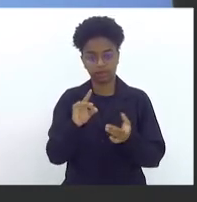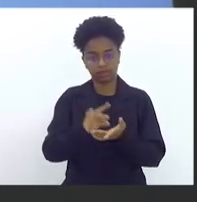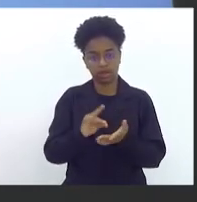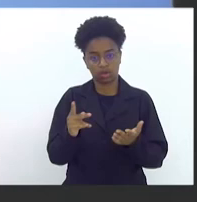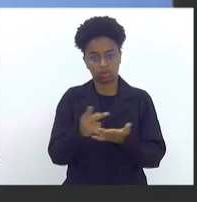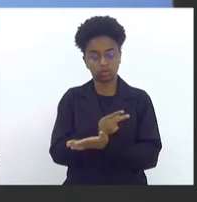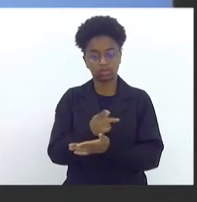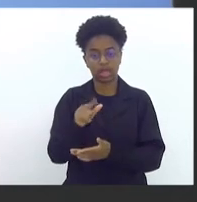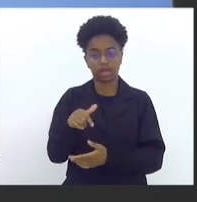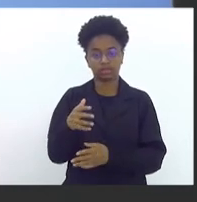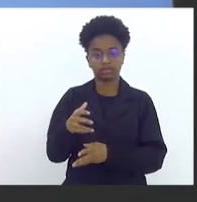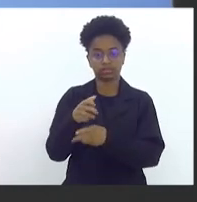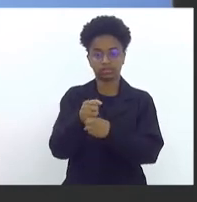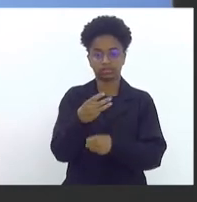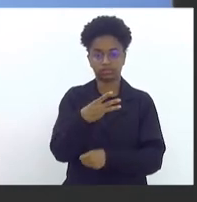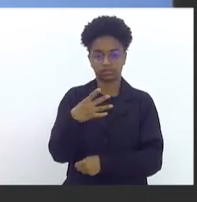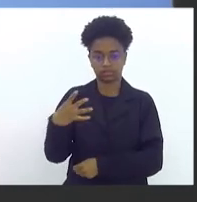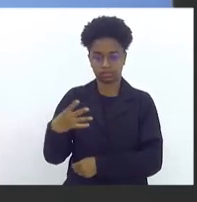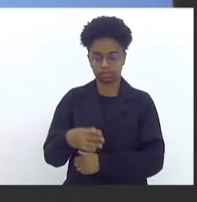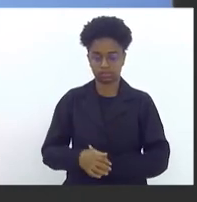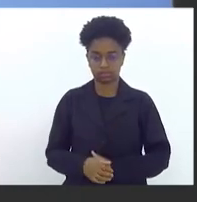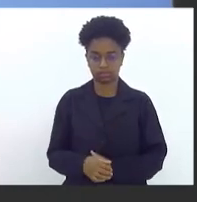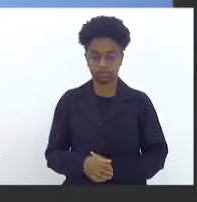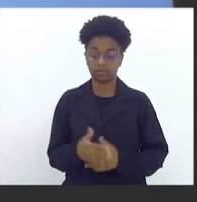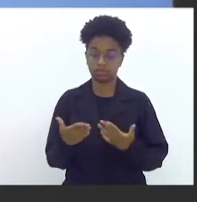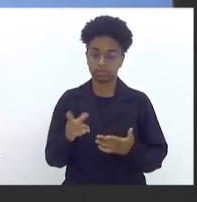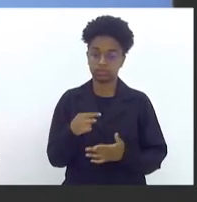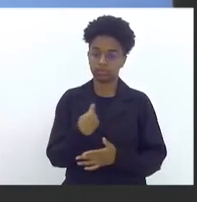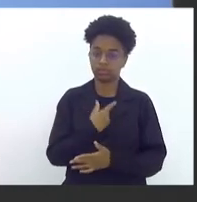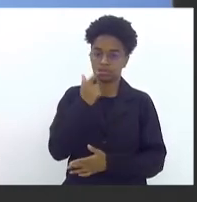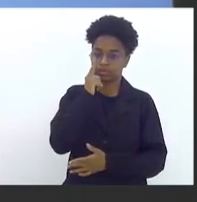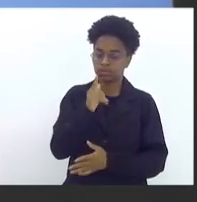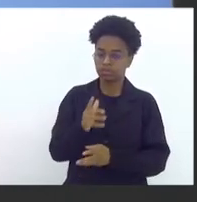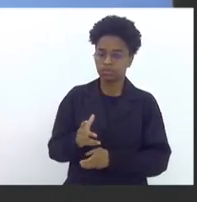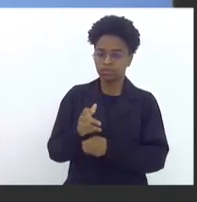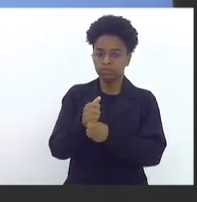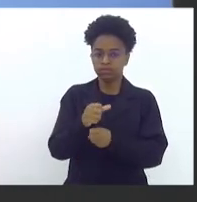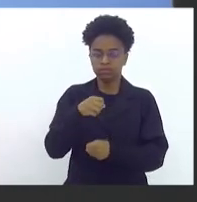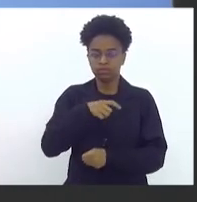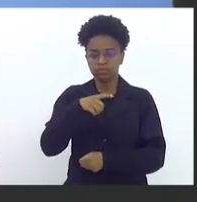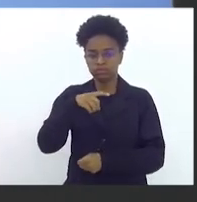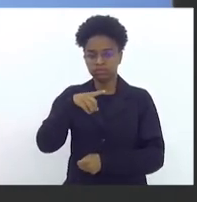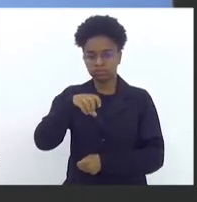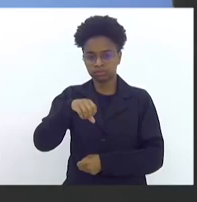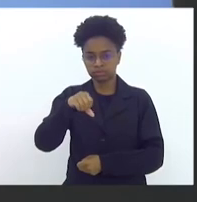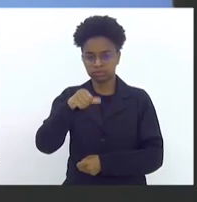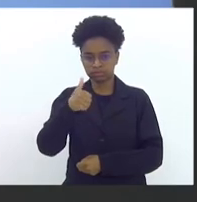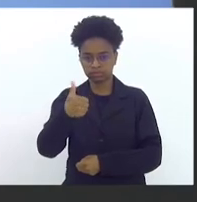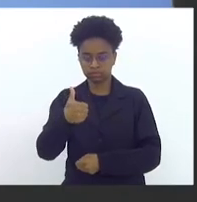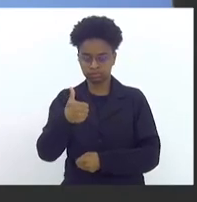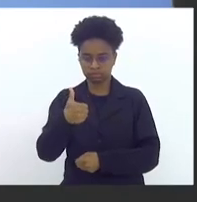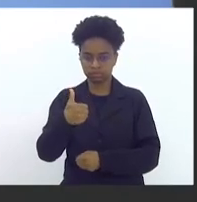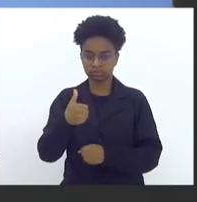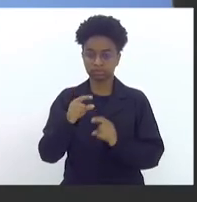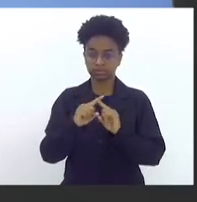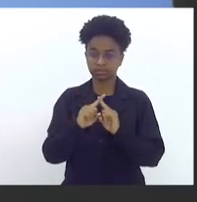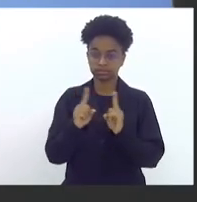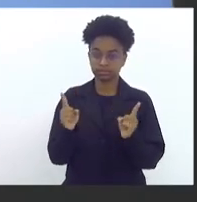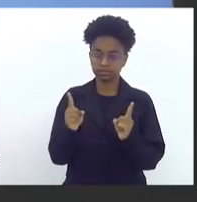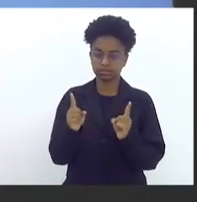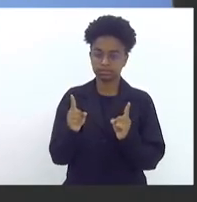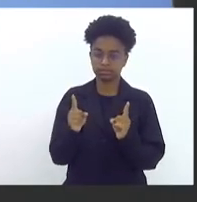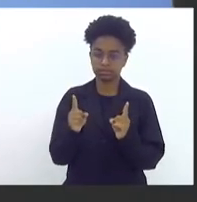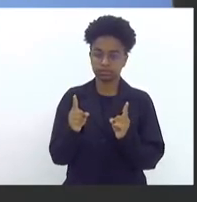ou seja 34 casos então a gente consegue somar função 91 casos só que